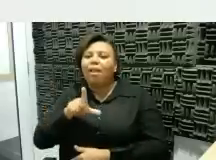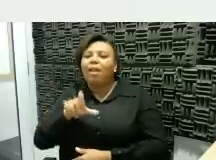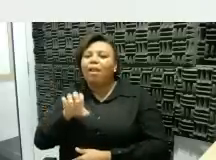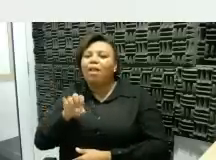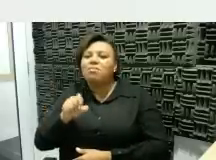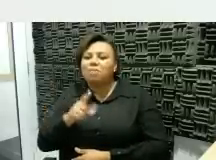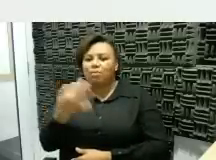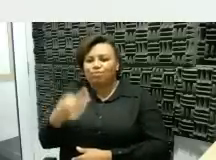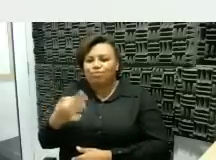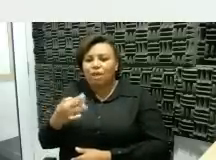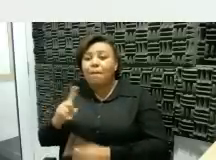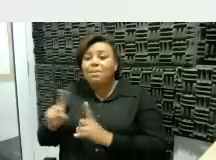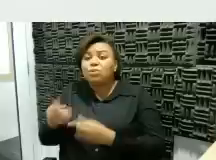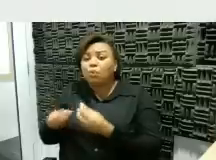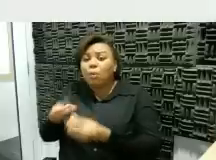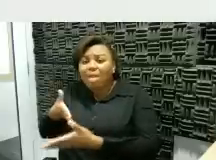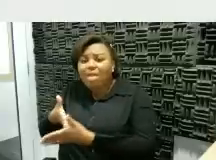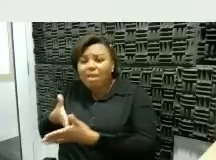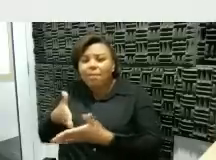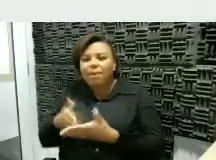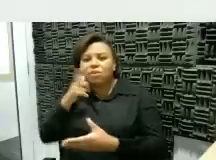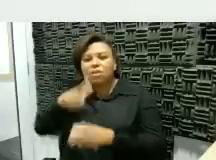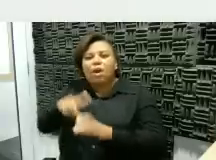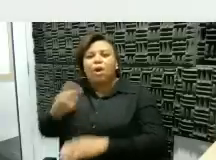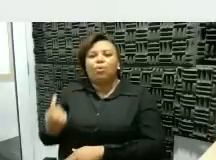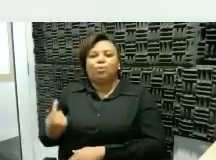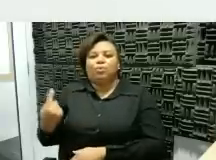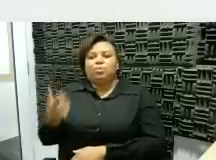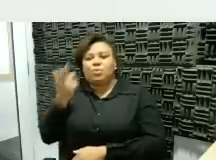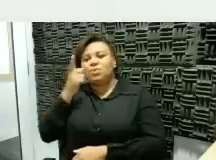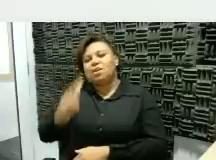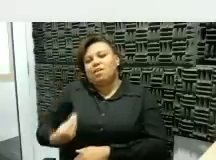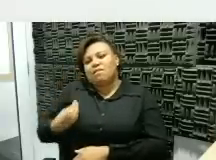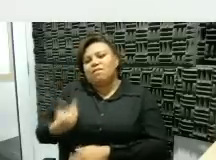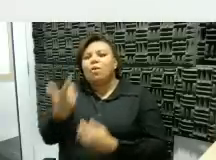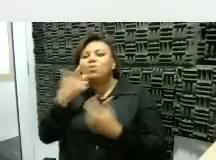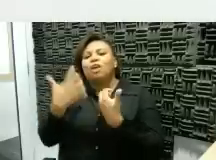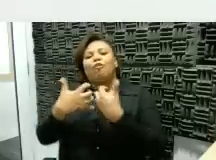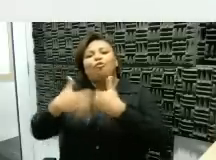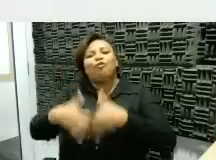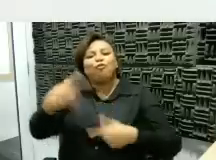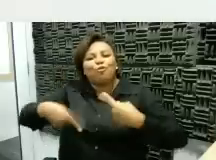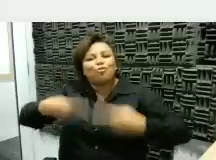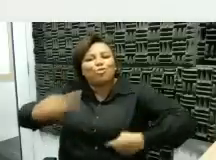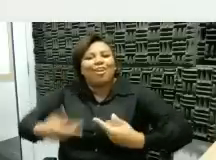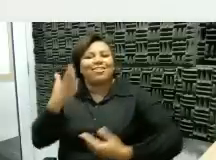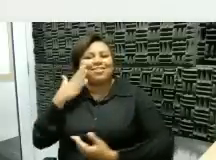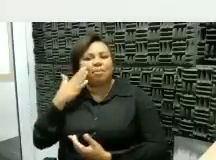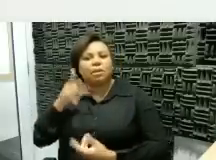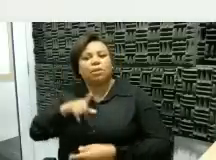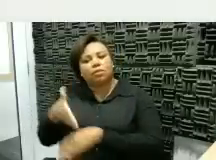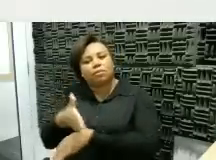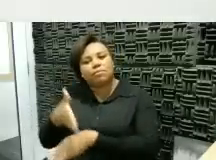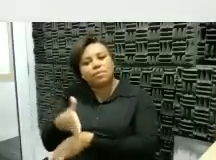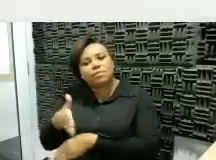a autonomia que eu viva que eu funcione digamos assim né que ela impede que eu tenha participação nessa sociedade